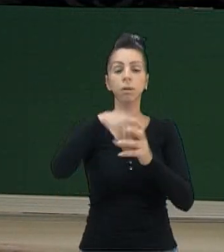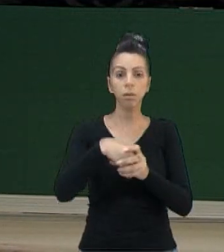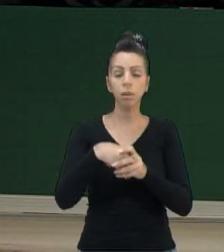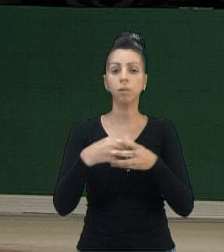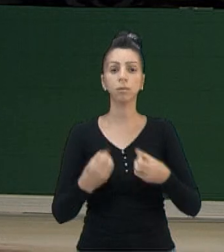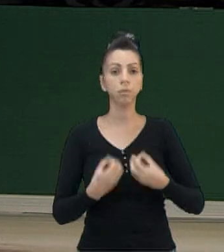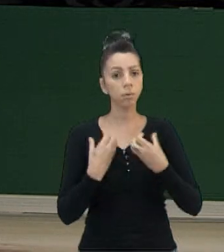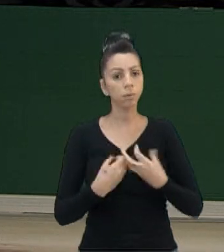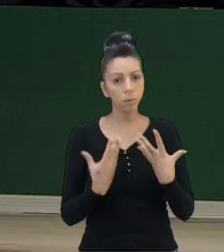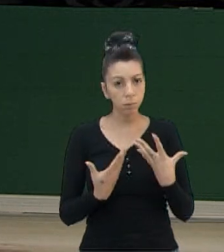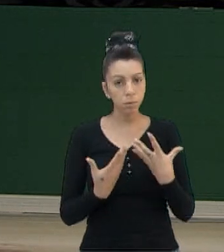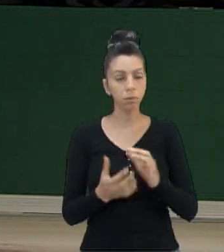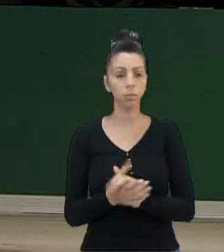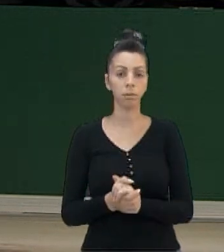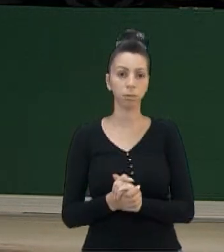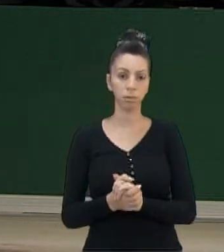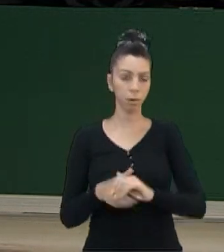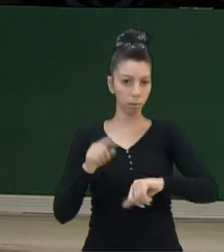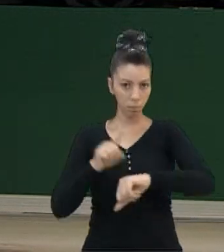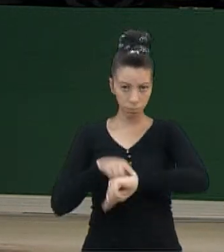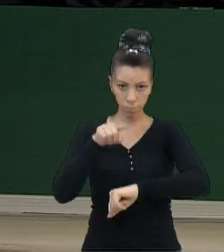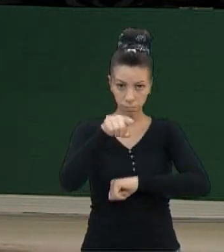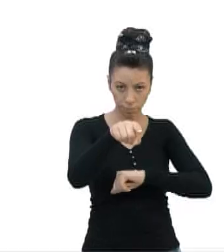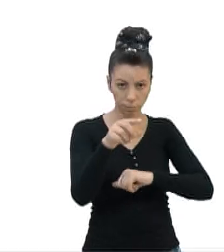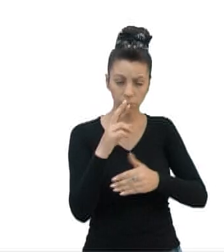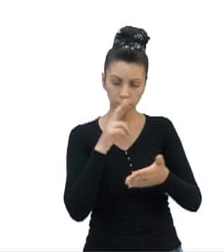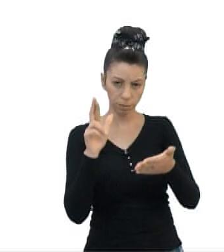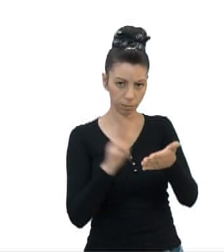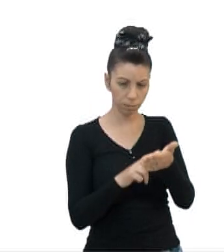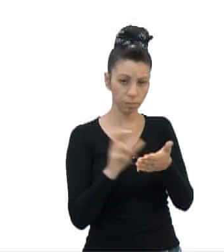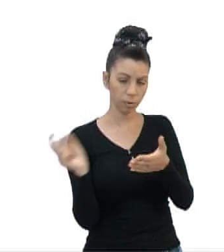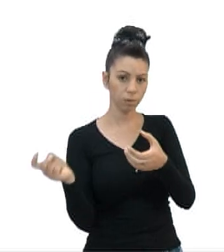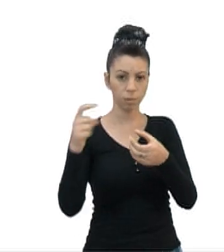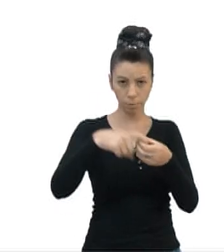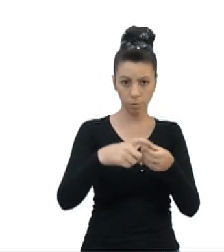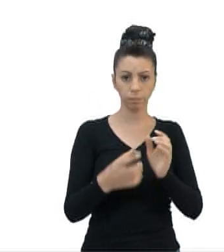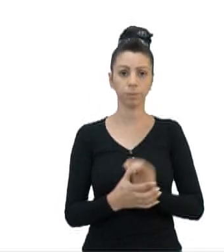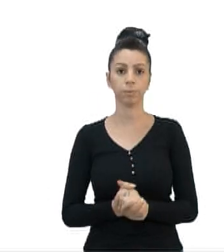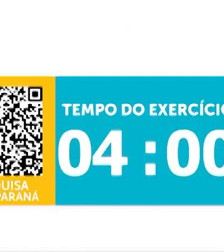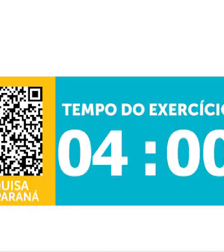textos poéticos? Eu vou te dar um tempo e você responde e a gente volta.